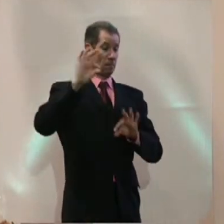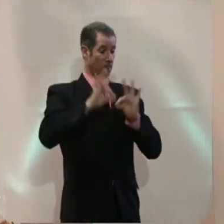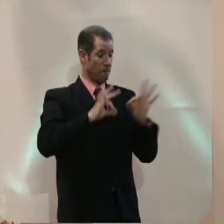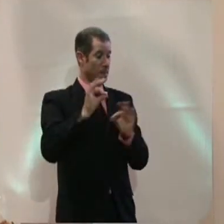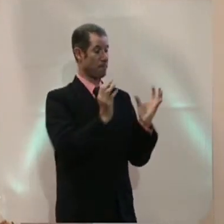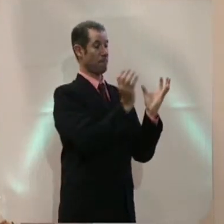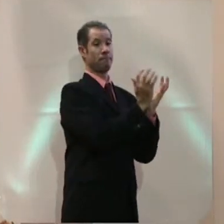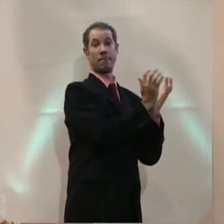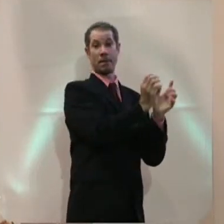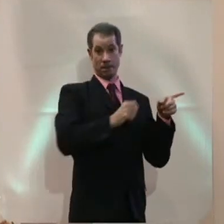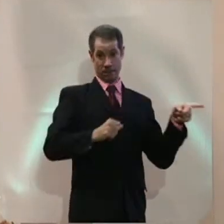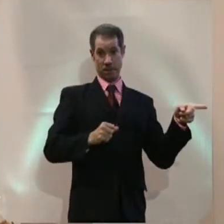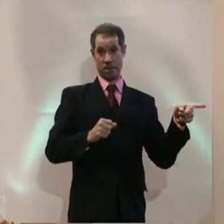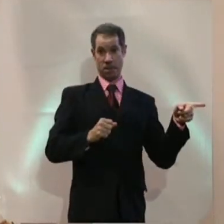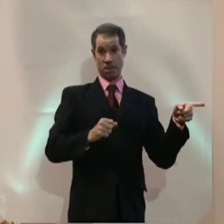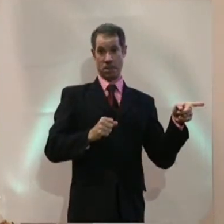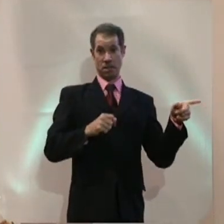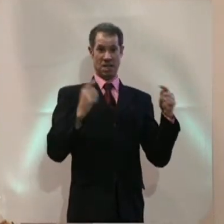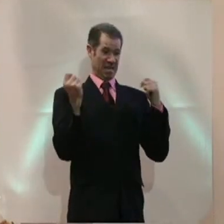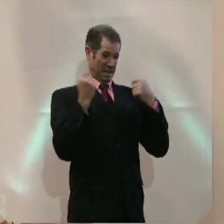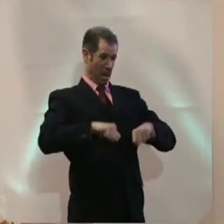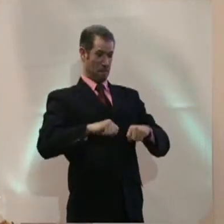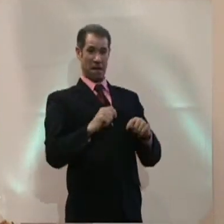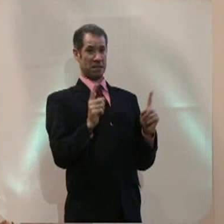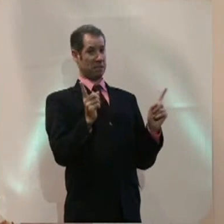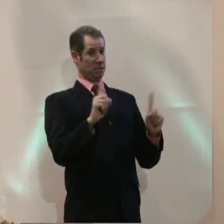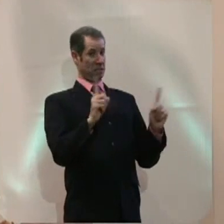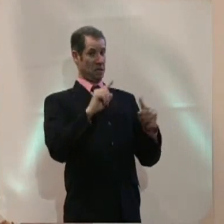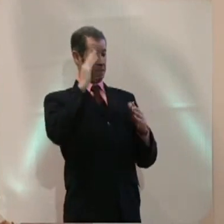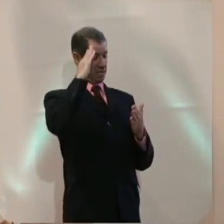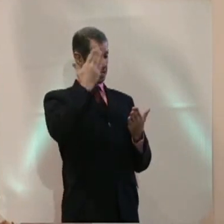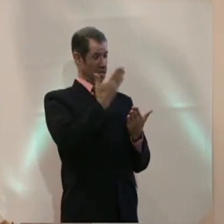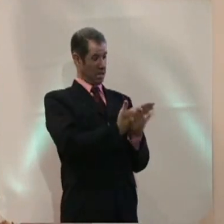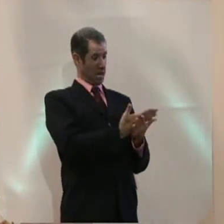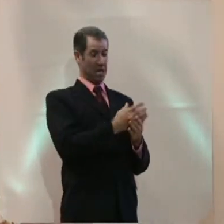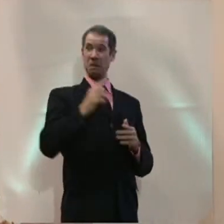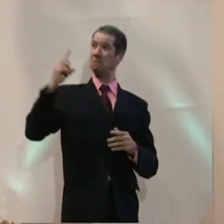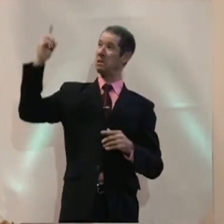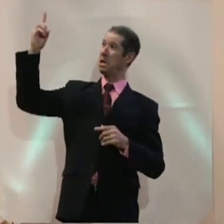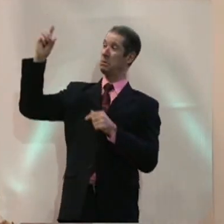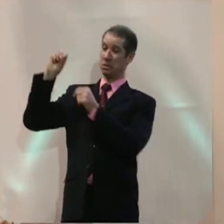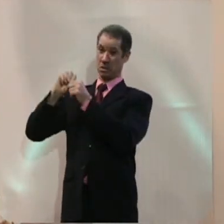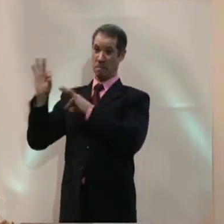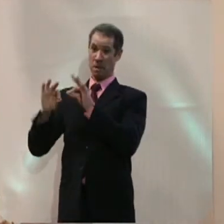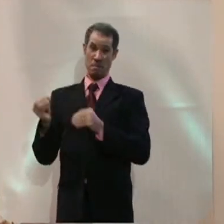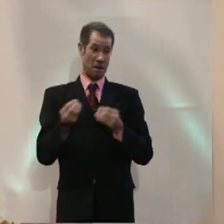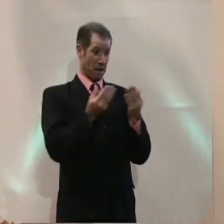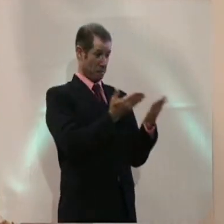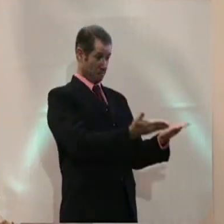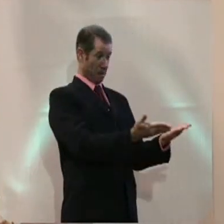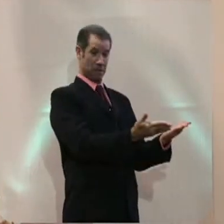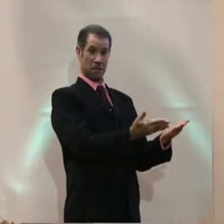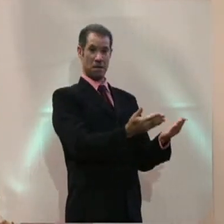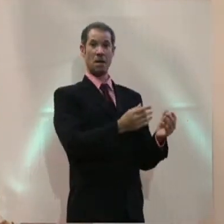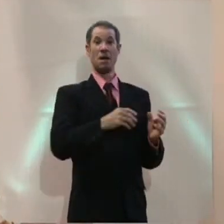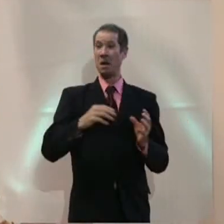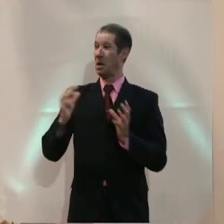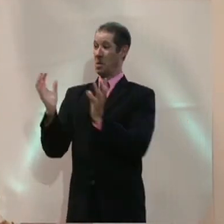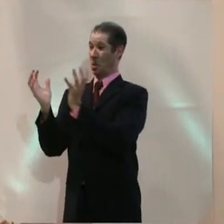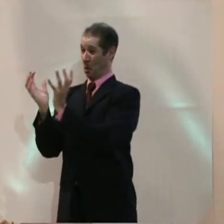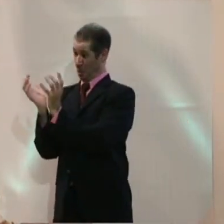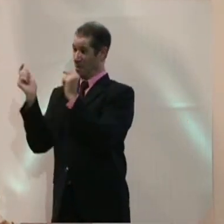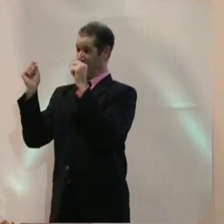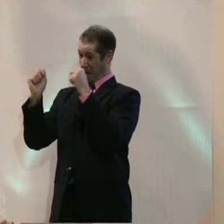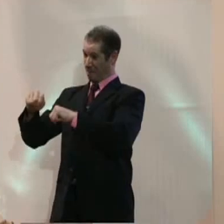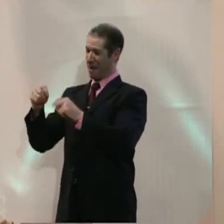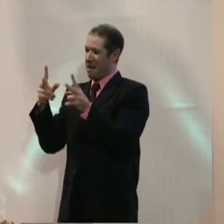para eles. Eles não foram capazes de crer no que Deus tinha preparado para eles. Mas os que foram capazes